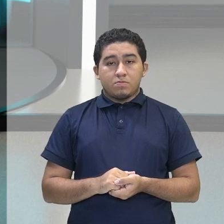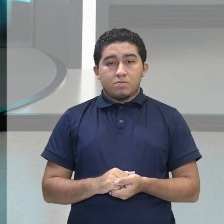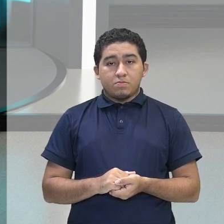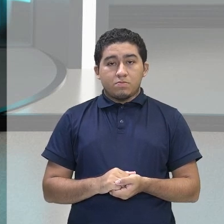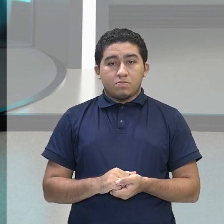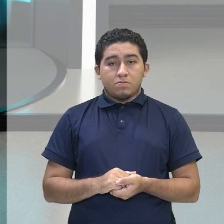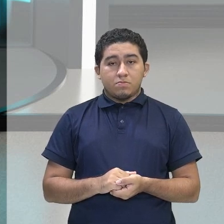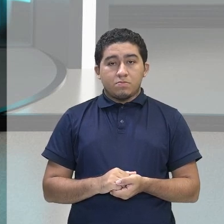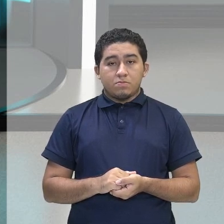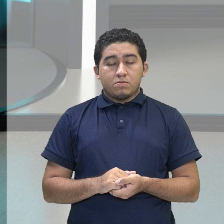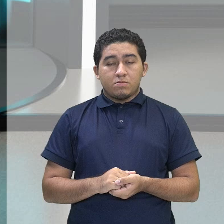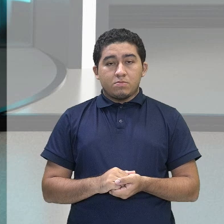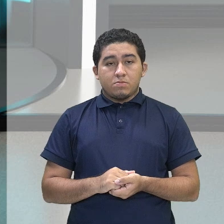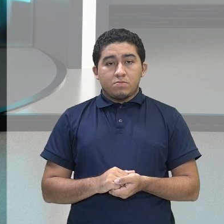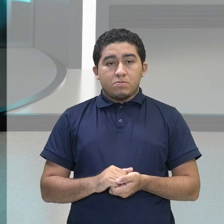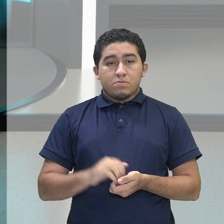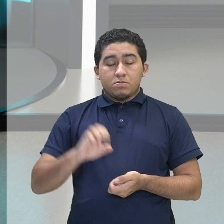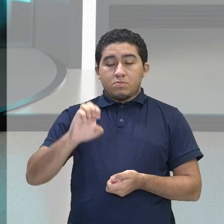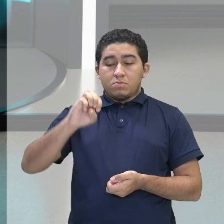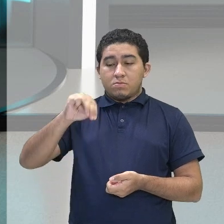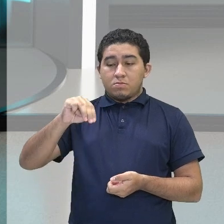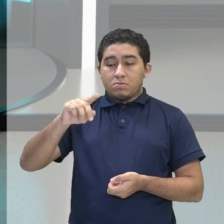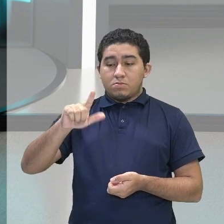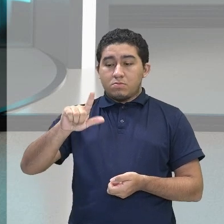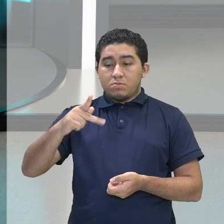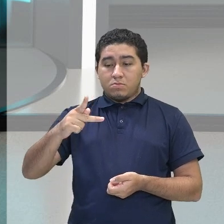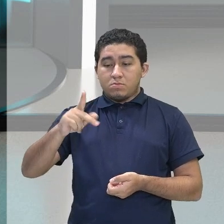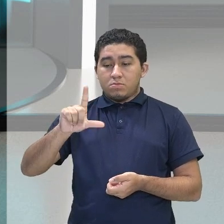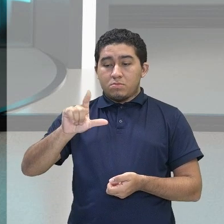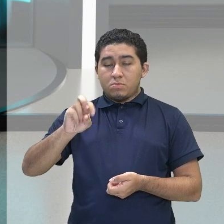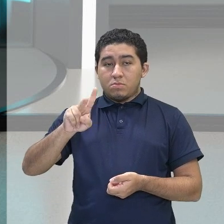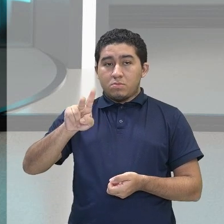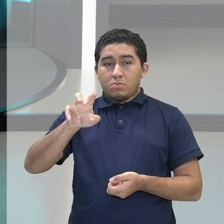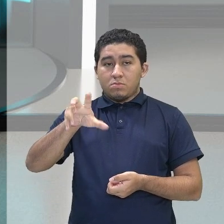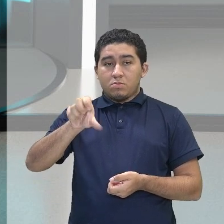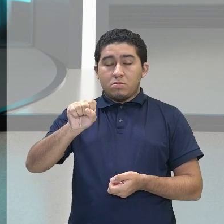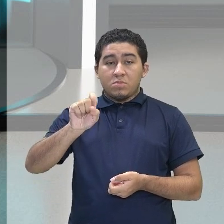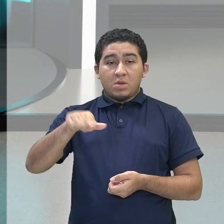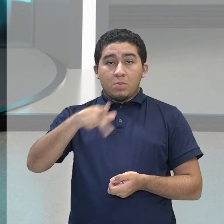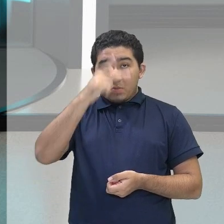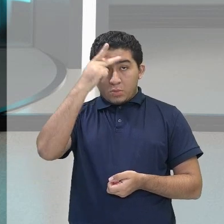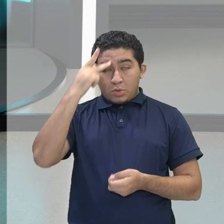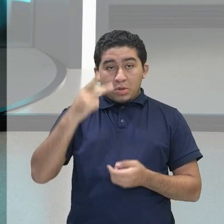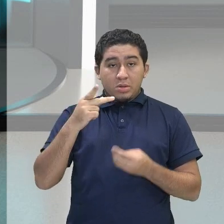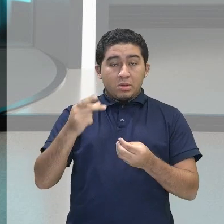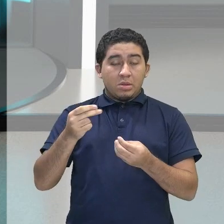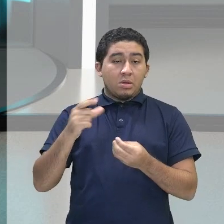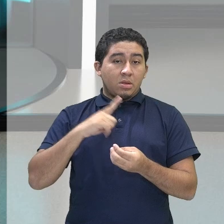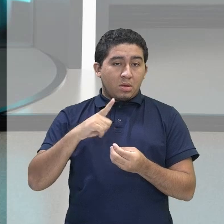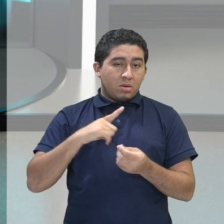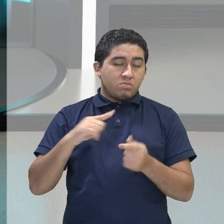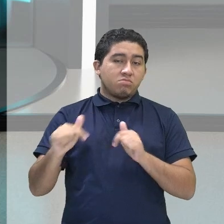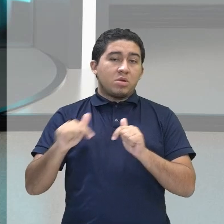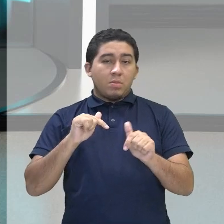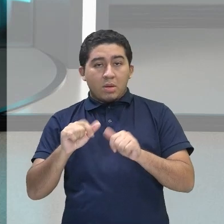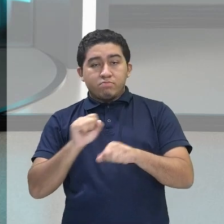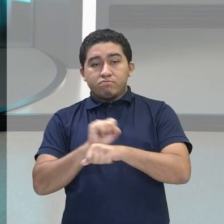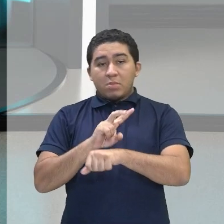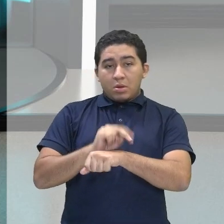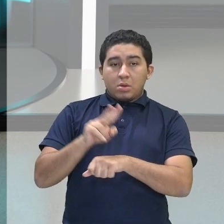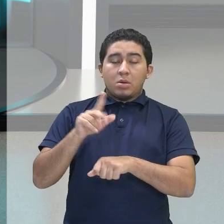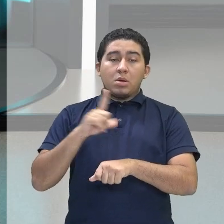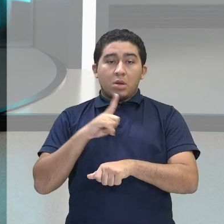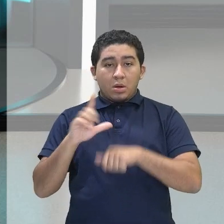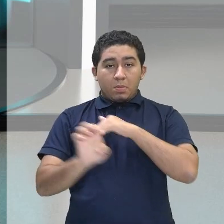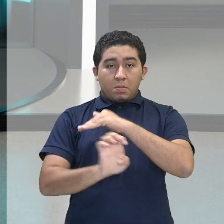aí, employers significam empregadores, certo? Continuando, então. Então, employers aparece